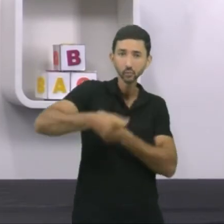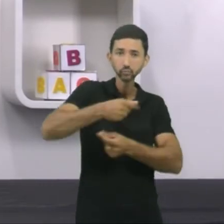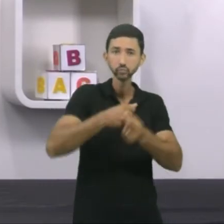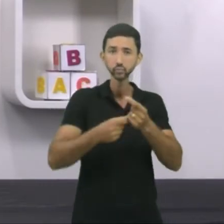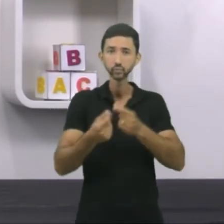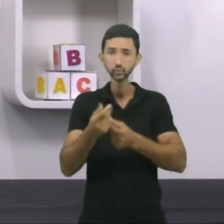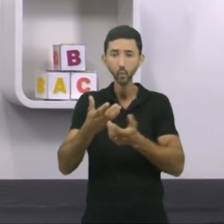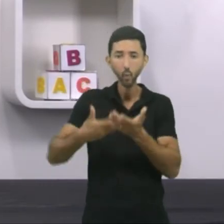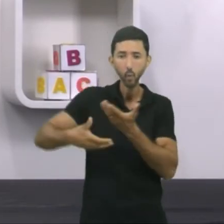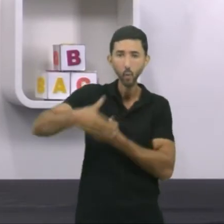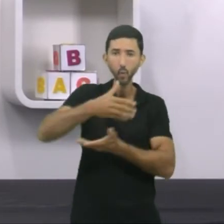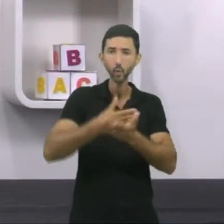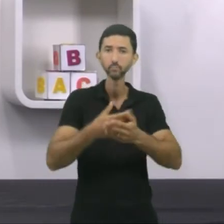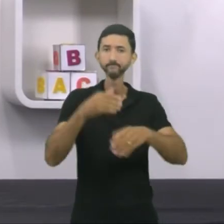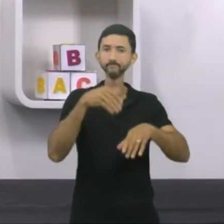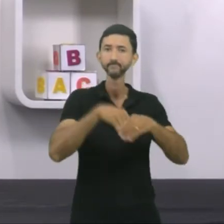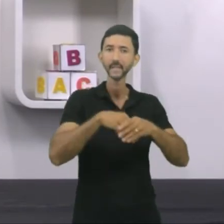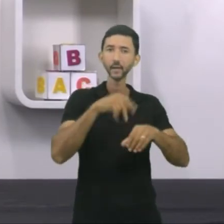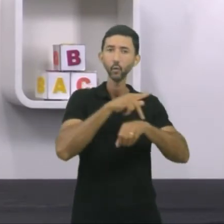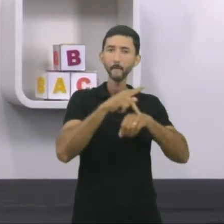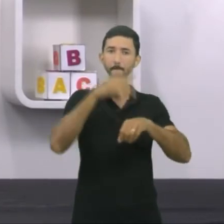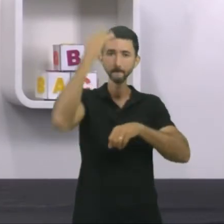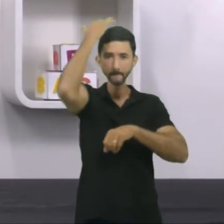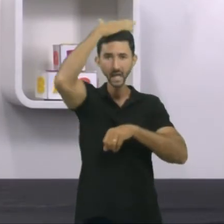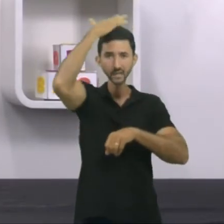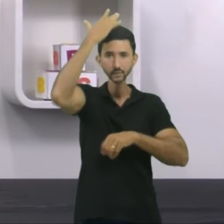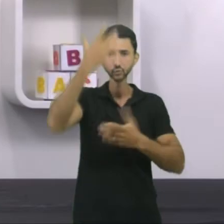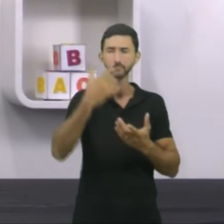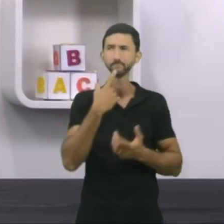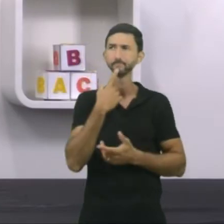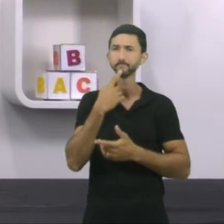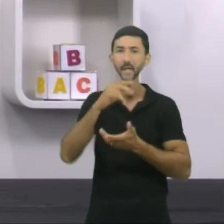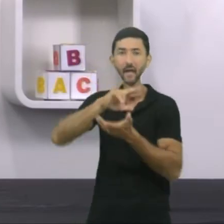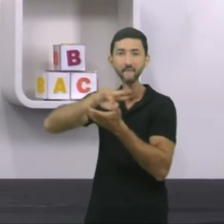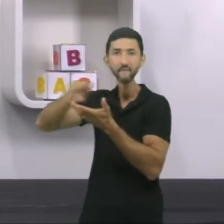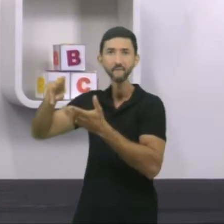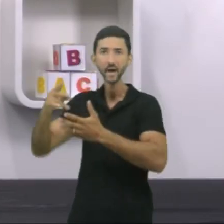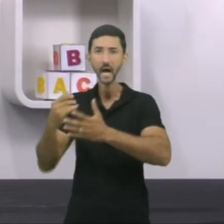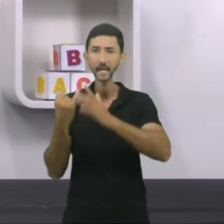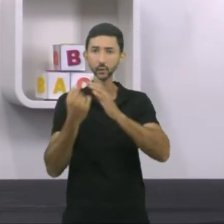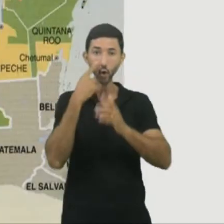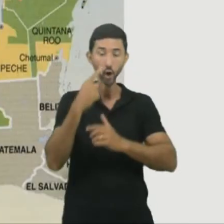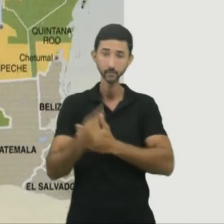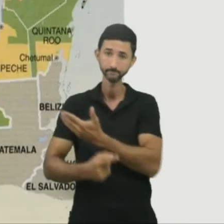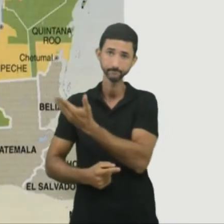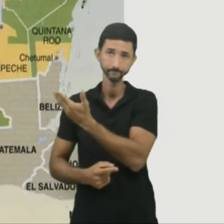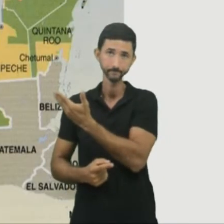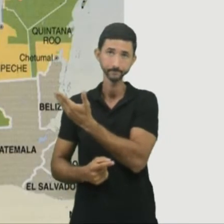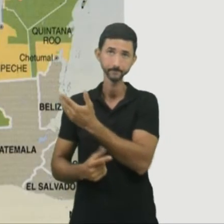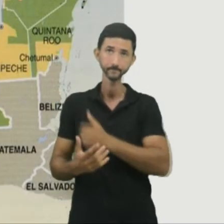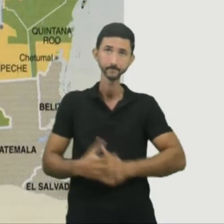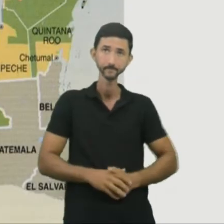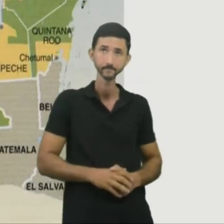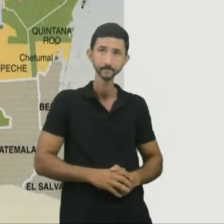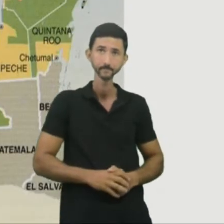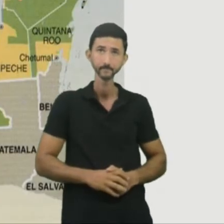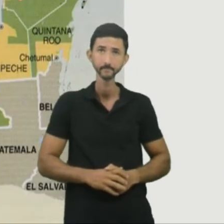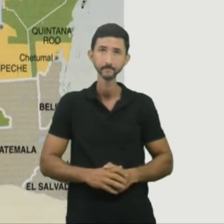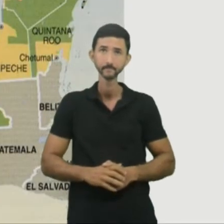mais dentro do México. Muitas indústrias, observem esse mapa, muitas indústrias são